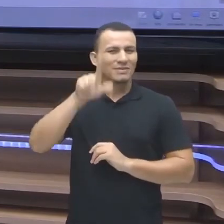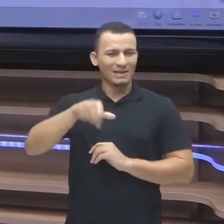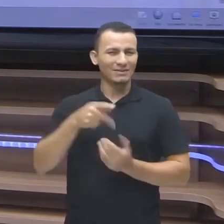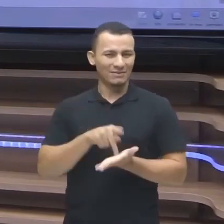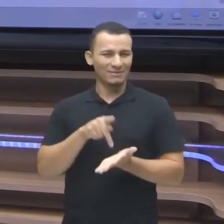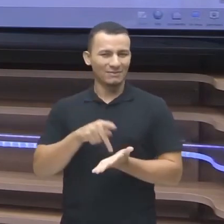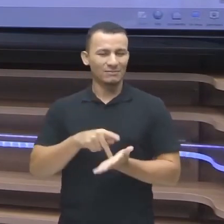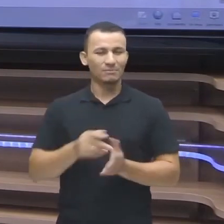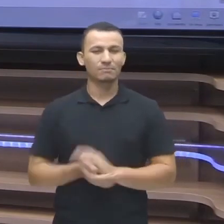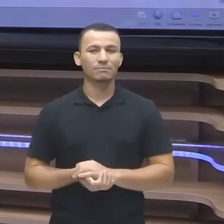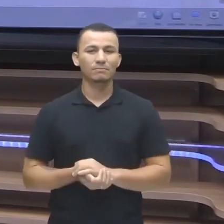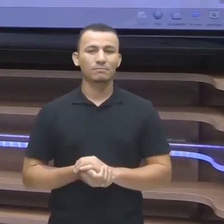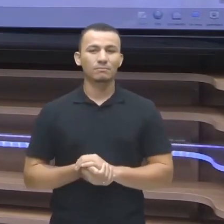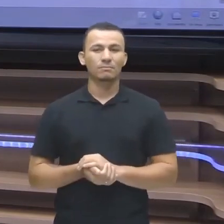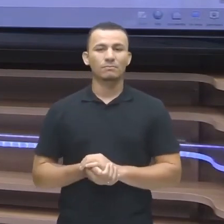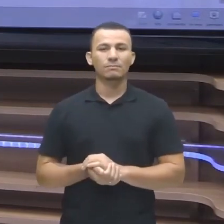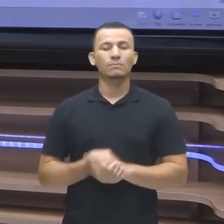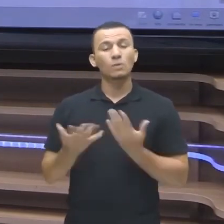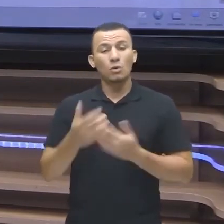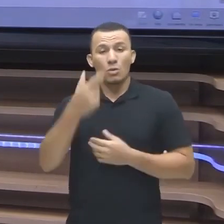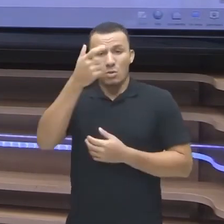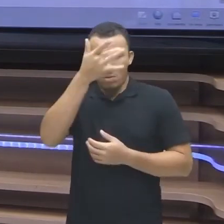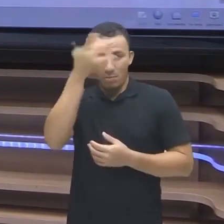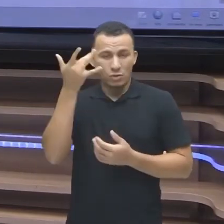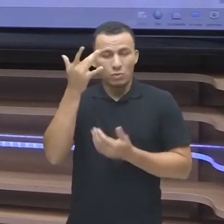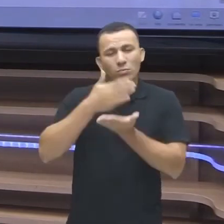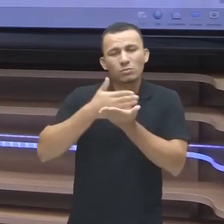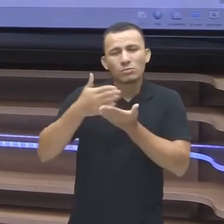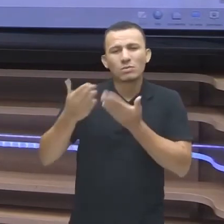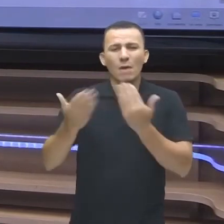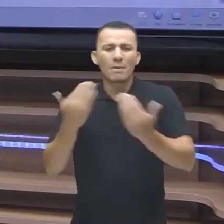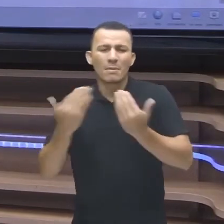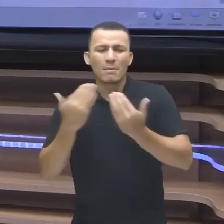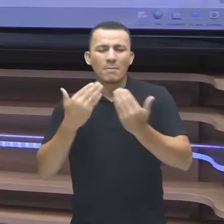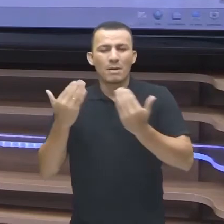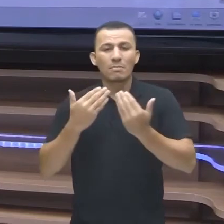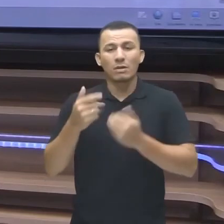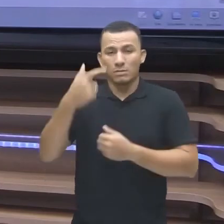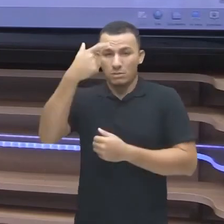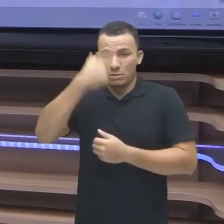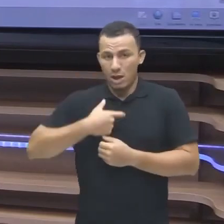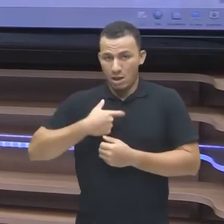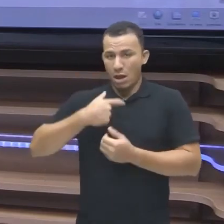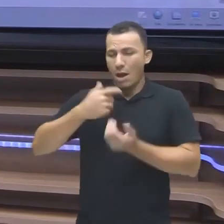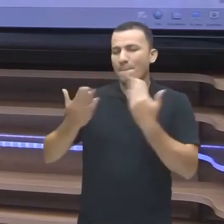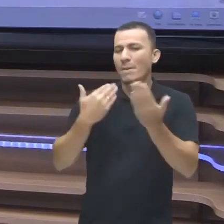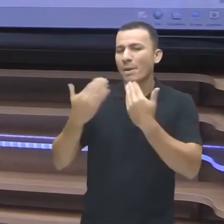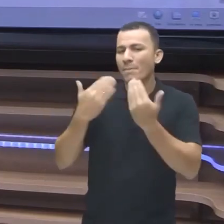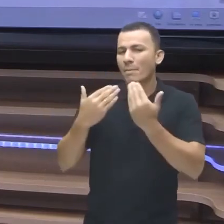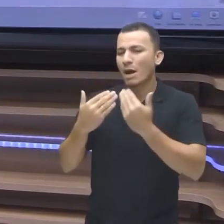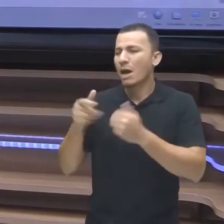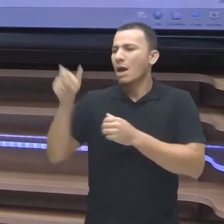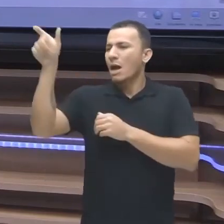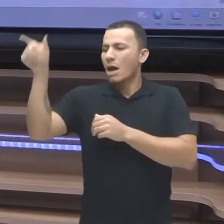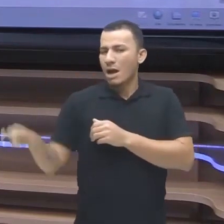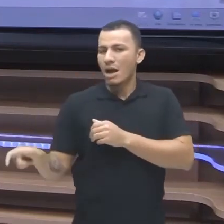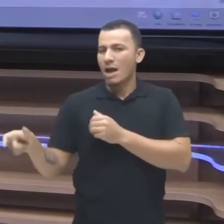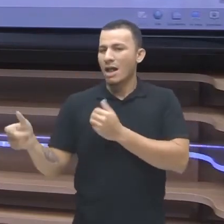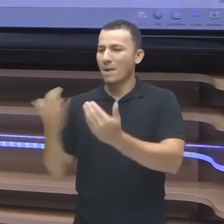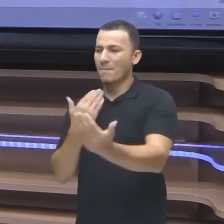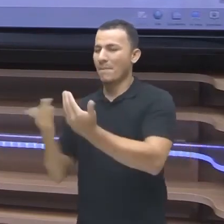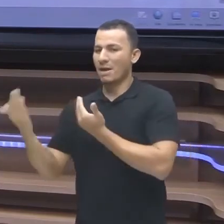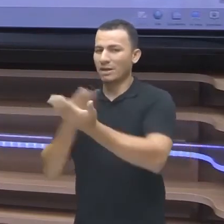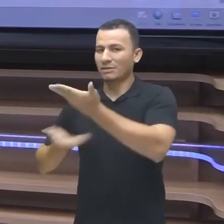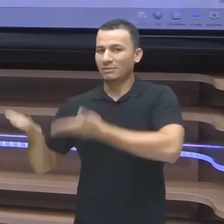alguém começa, inicia, fala, isso é o emissor. Quem recebe a informação é receptor. Gente, mas também tem o feedback. O que é feedback, professora? Quando eu,